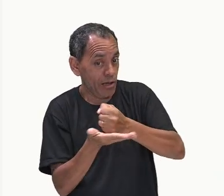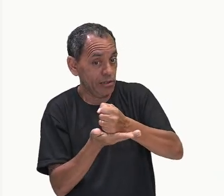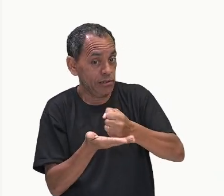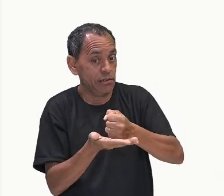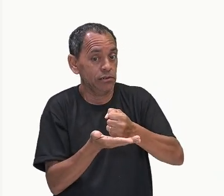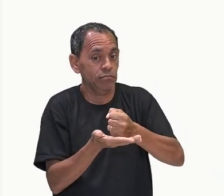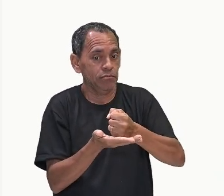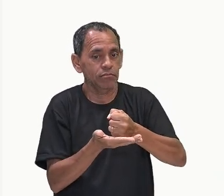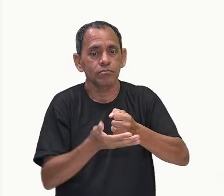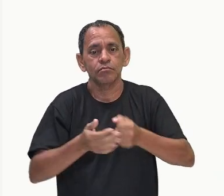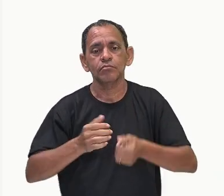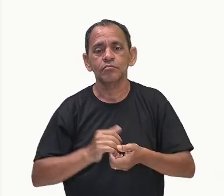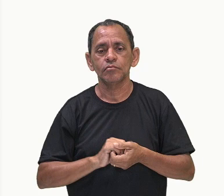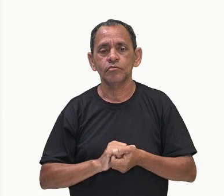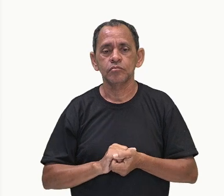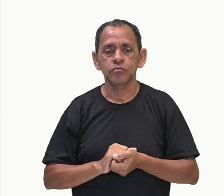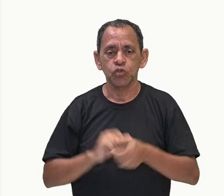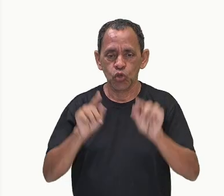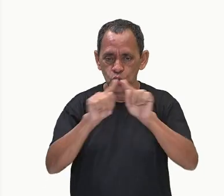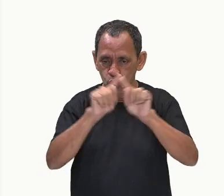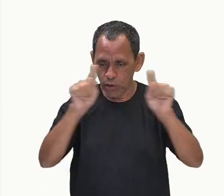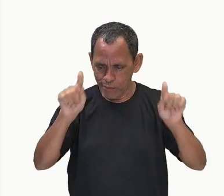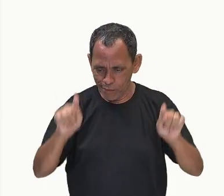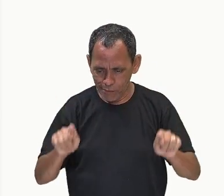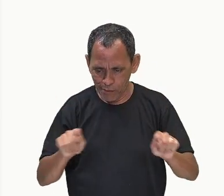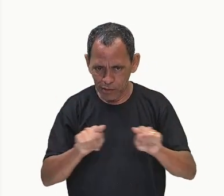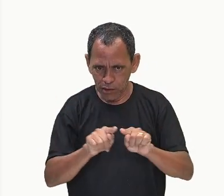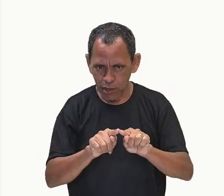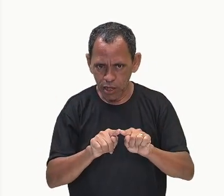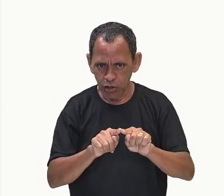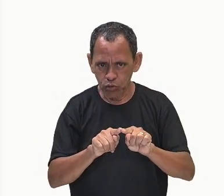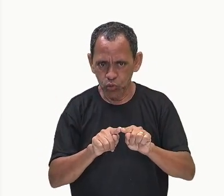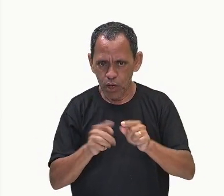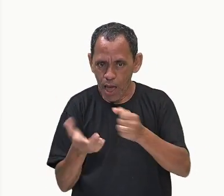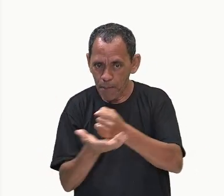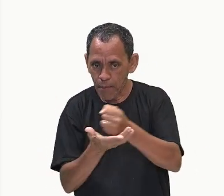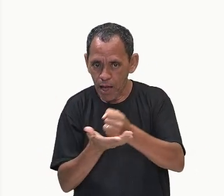A base do retângulo, ele vai ser